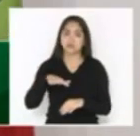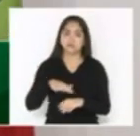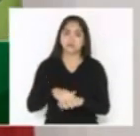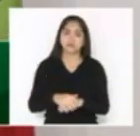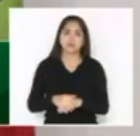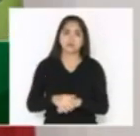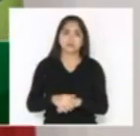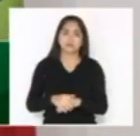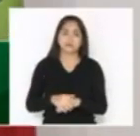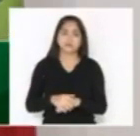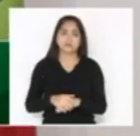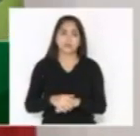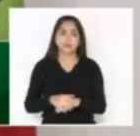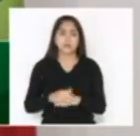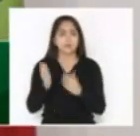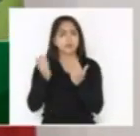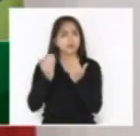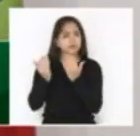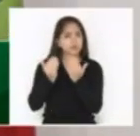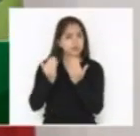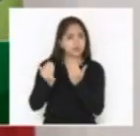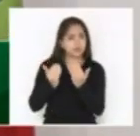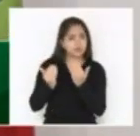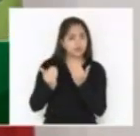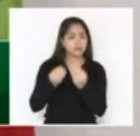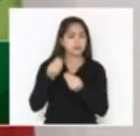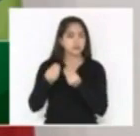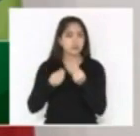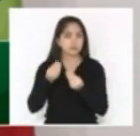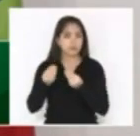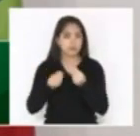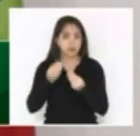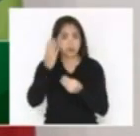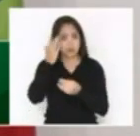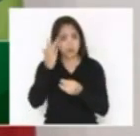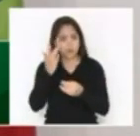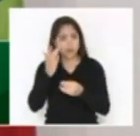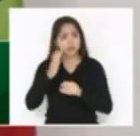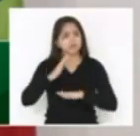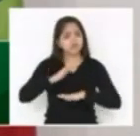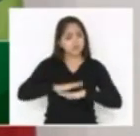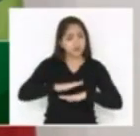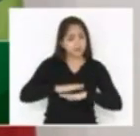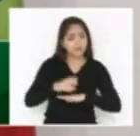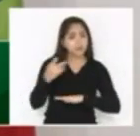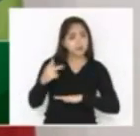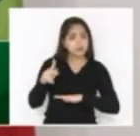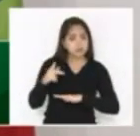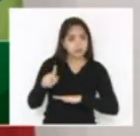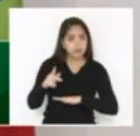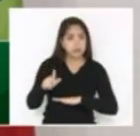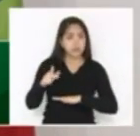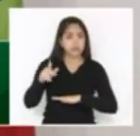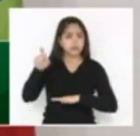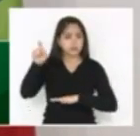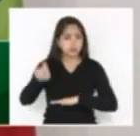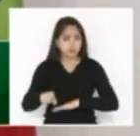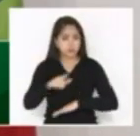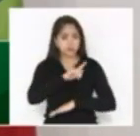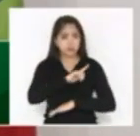Eu faço uma avaliação da seguinte forma. Eu acho que teve o papel, quando o ex-governador